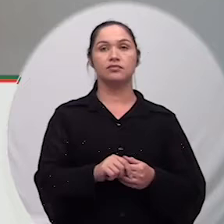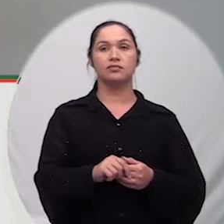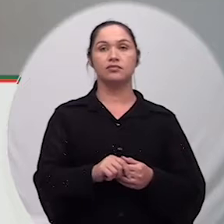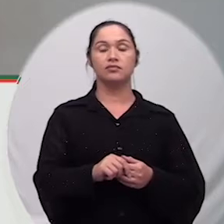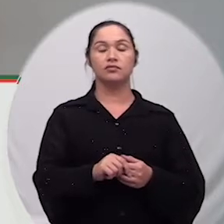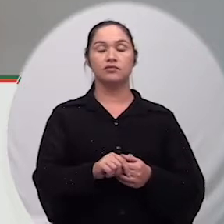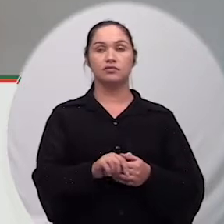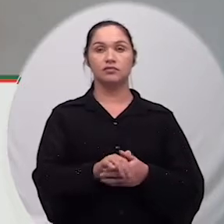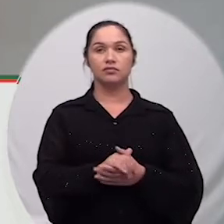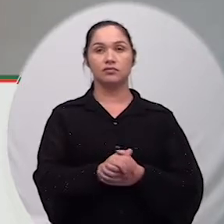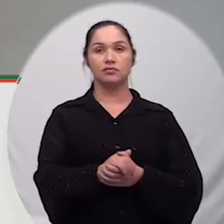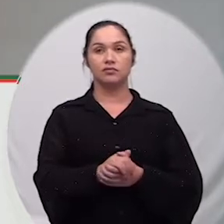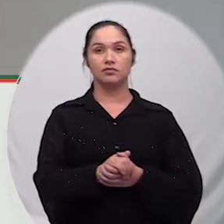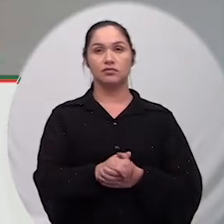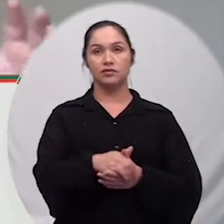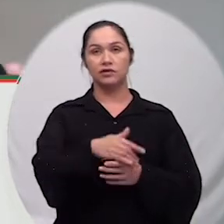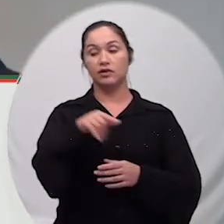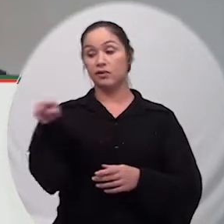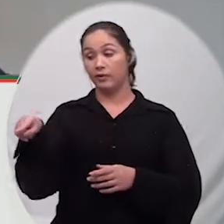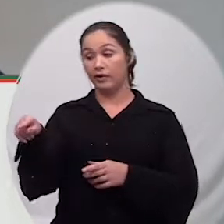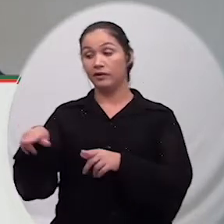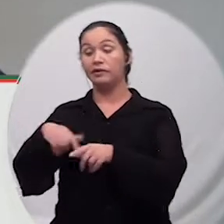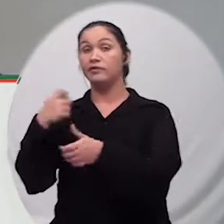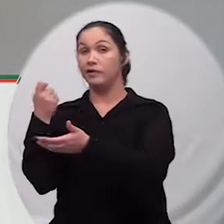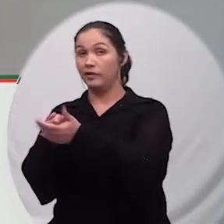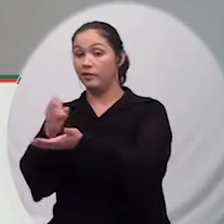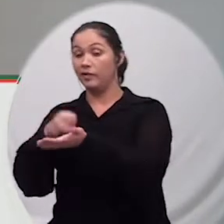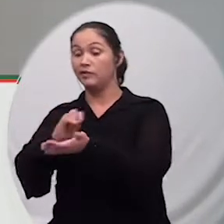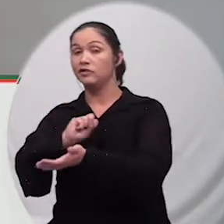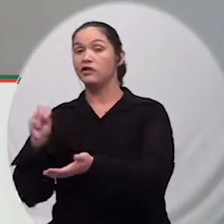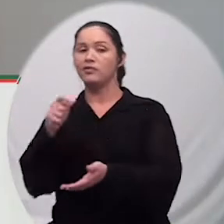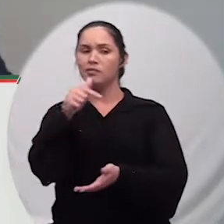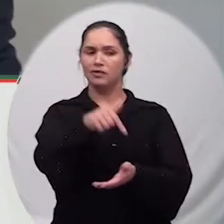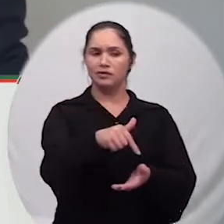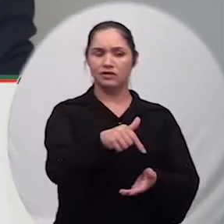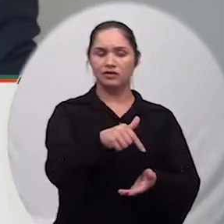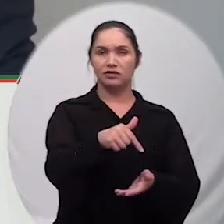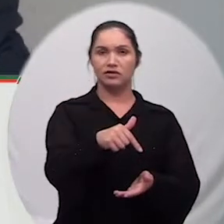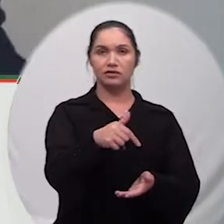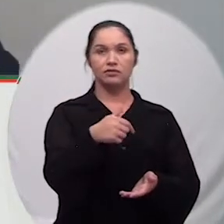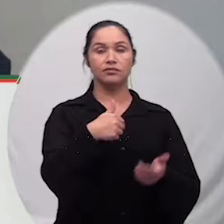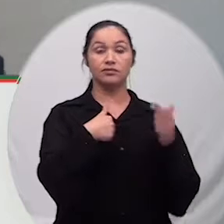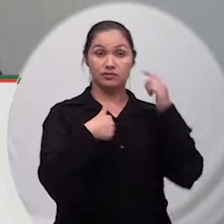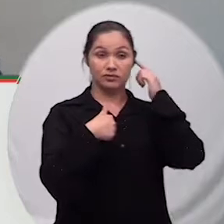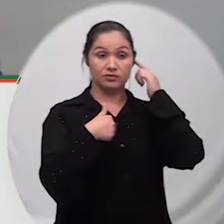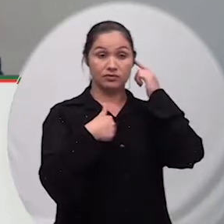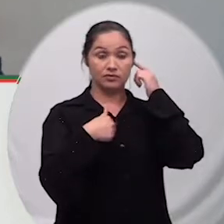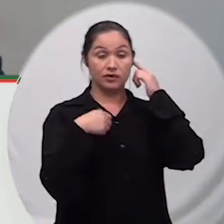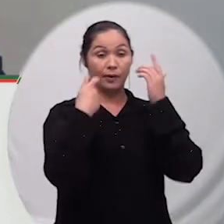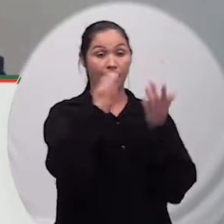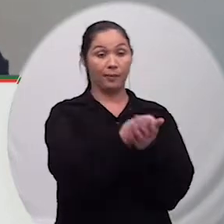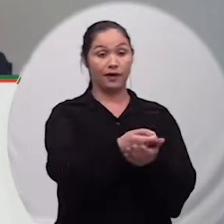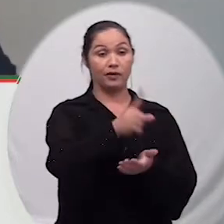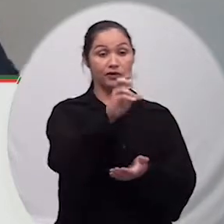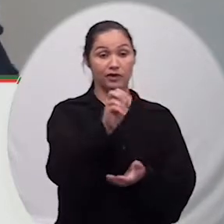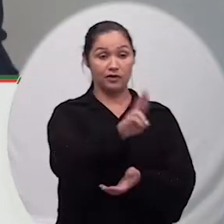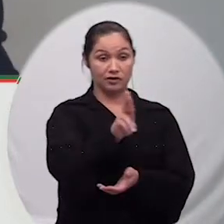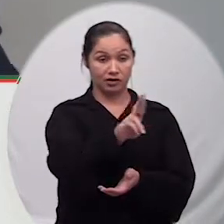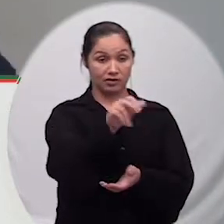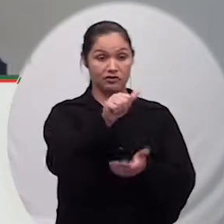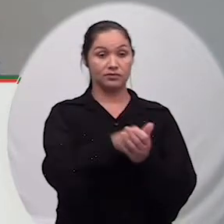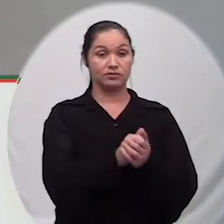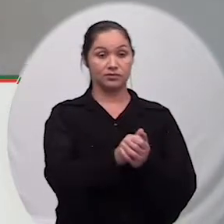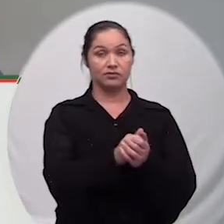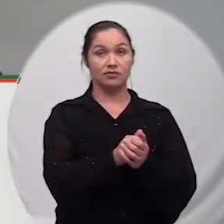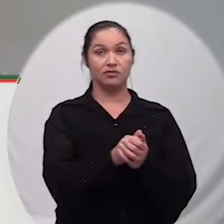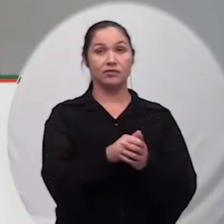imposto. O trabalhador, o borracheiro, como exemplo. Só que no cartório é o contrário. Você vai lá, paga o R$10 e você paga em